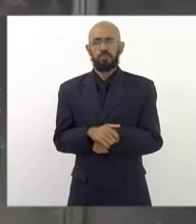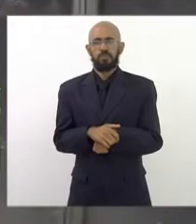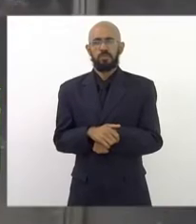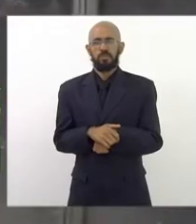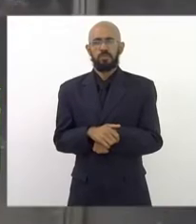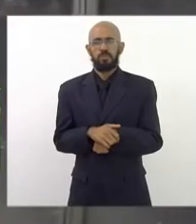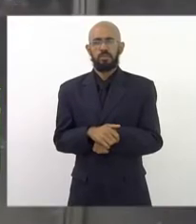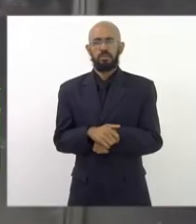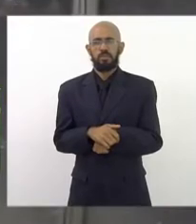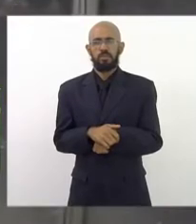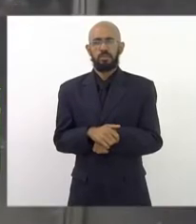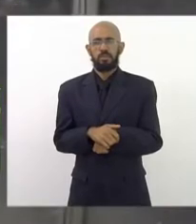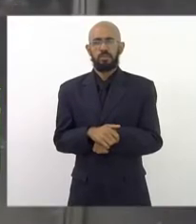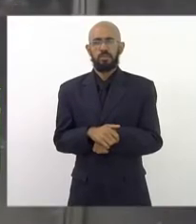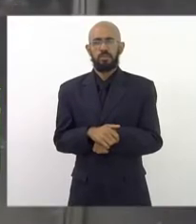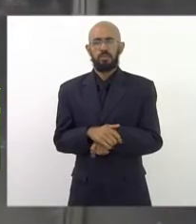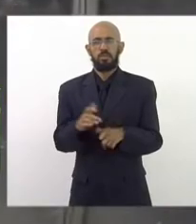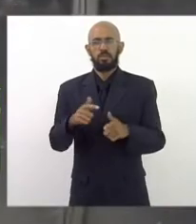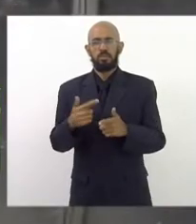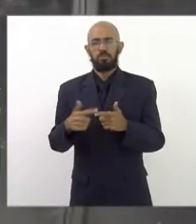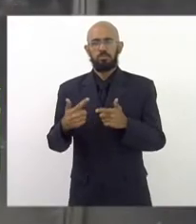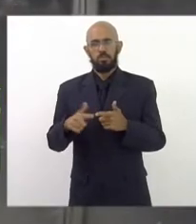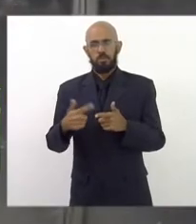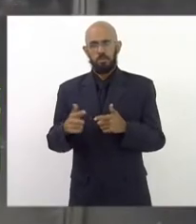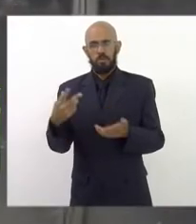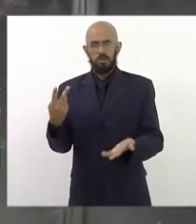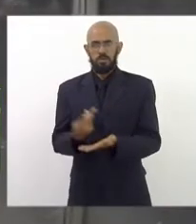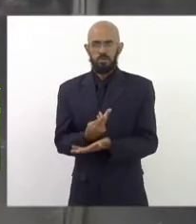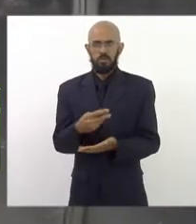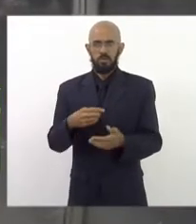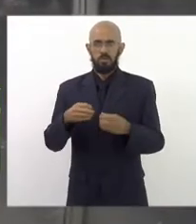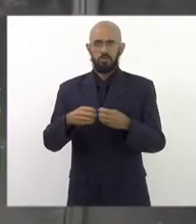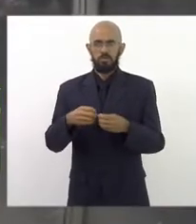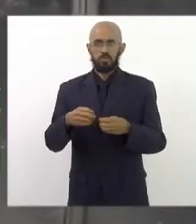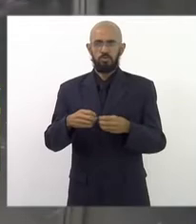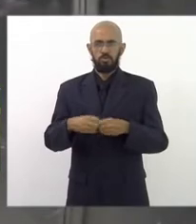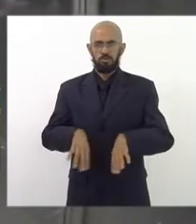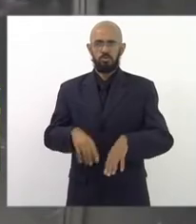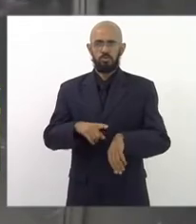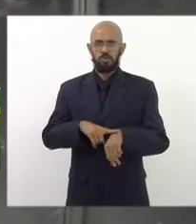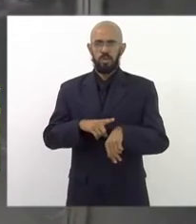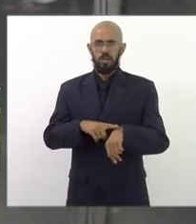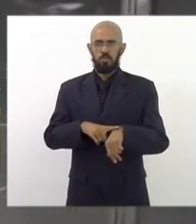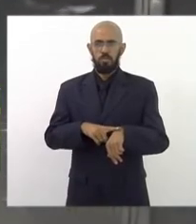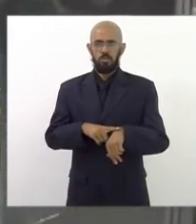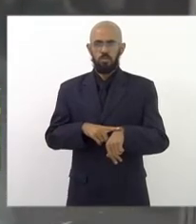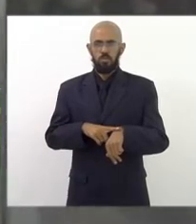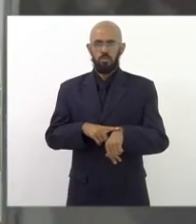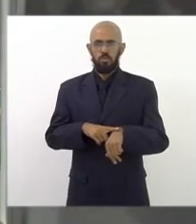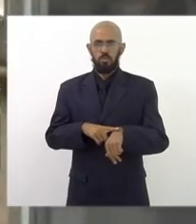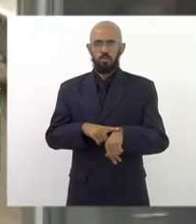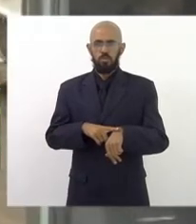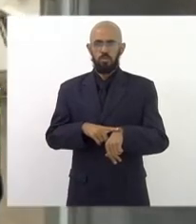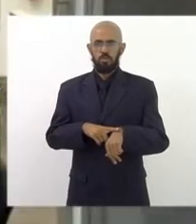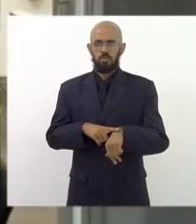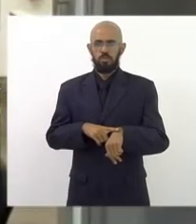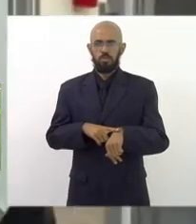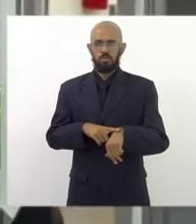tivemos um problema aqui, eu acabei perdendo um certo tempo, que Vossa Excelência já deve ter